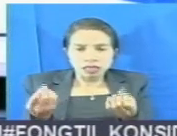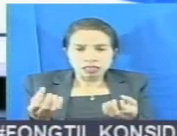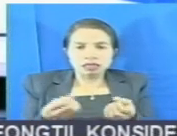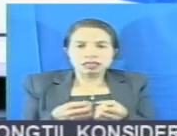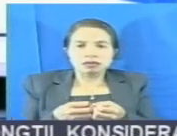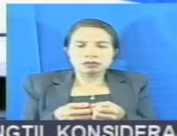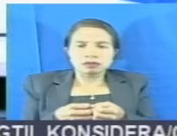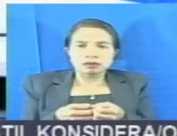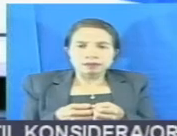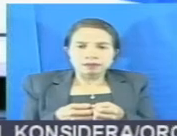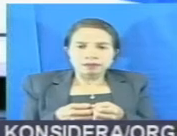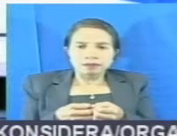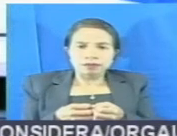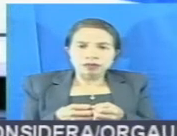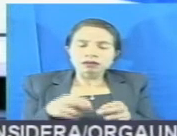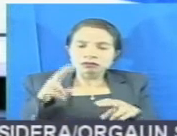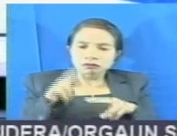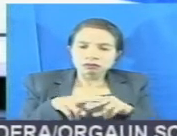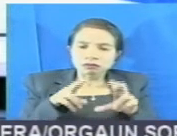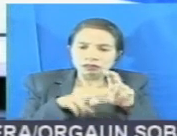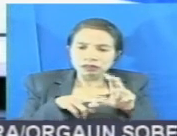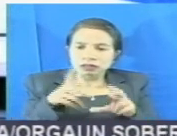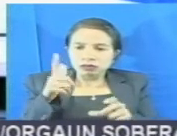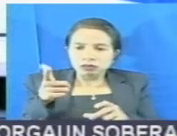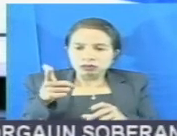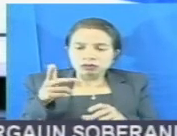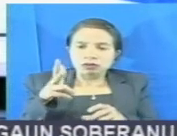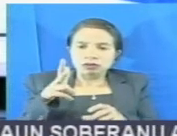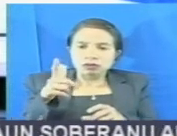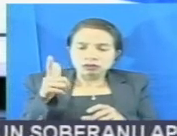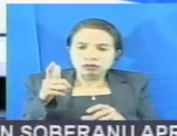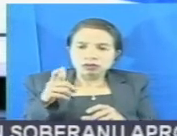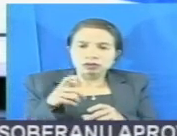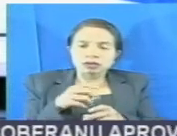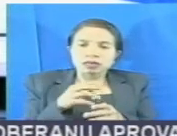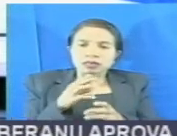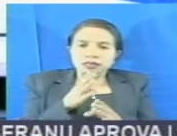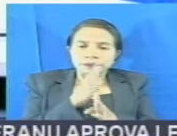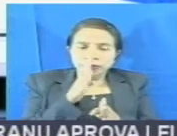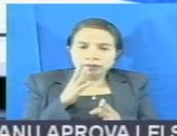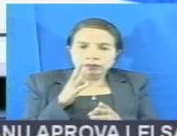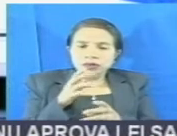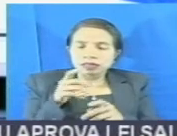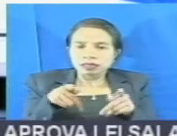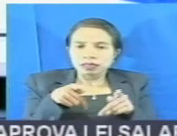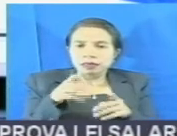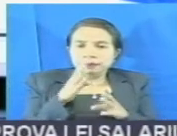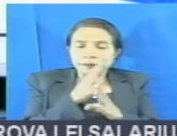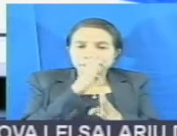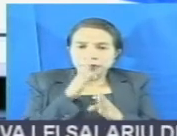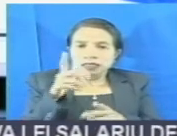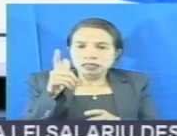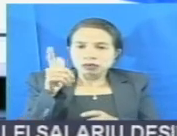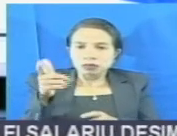nem macane biscota nem e tour e cadeira lá 24 pessoas. Semi colete 12. Se lio na capacidade de nebem ma